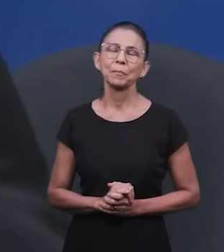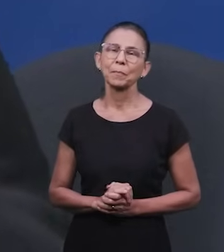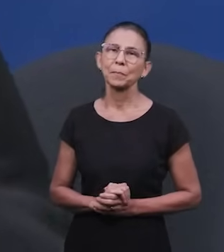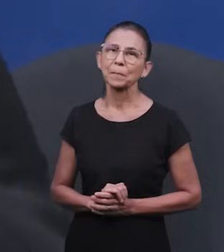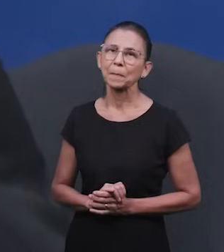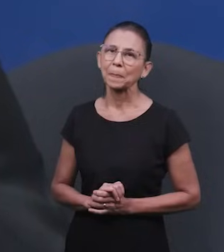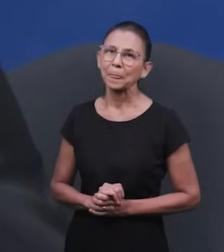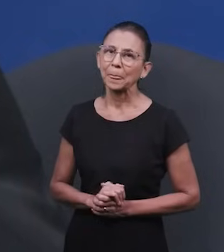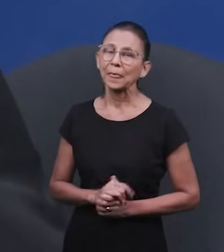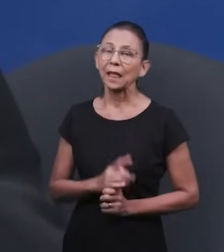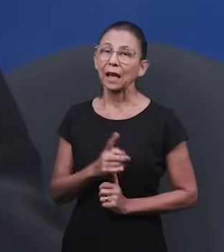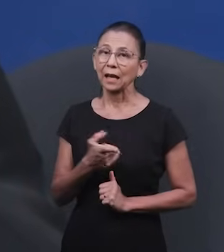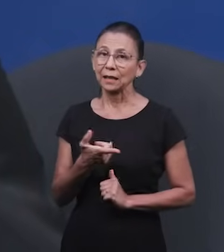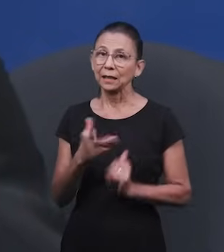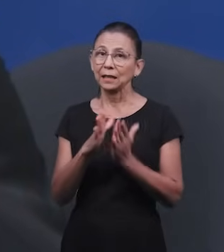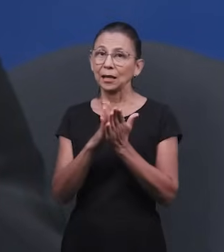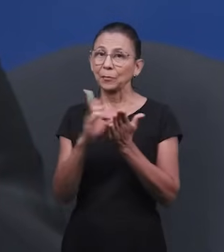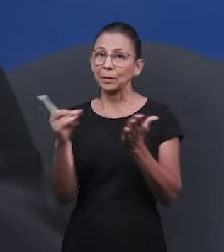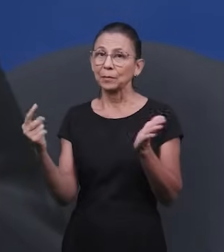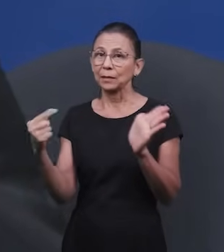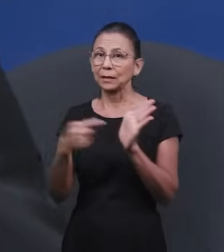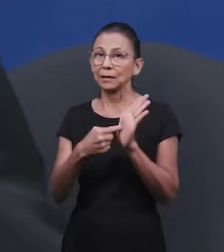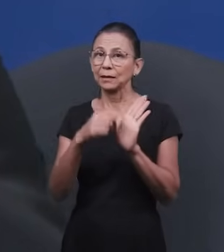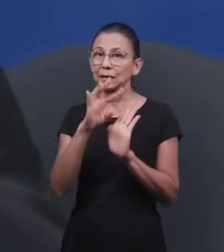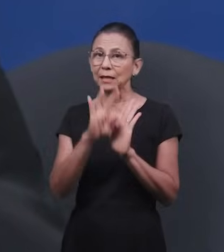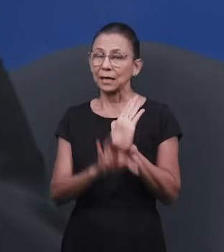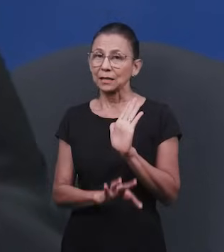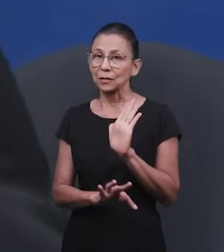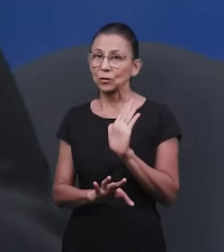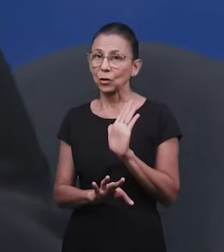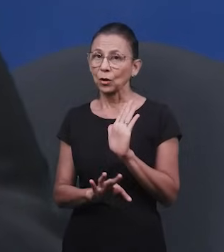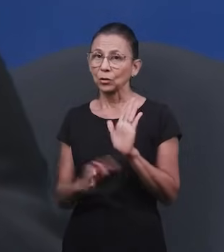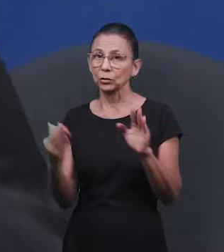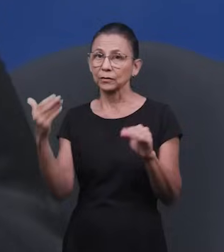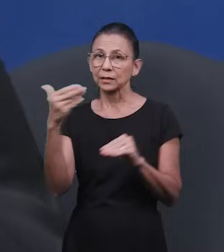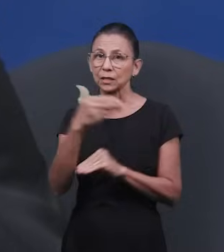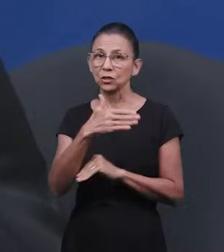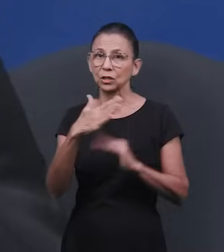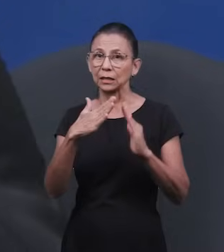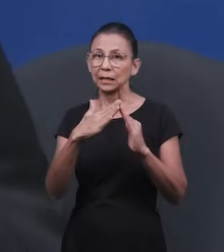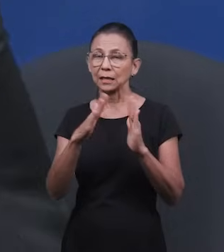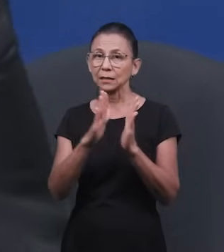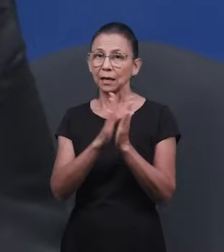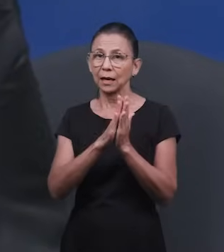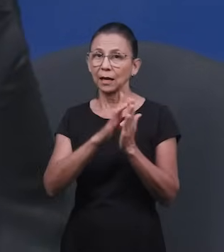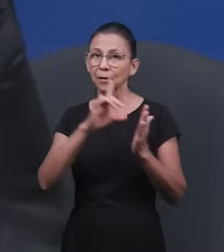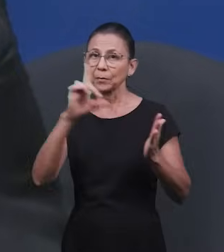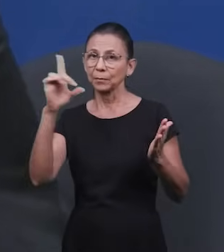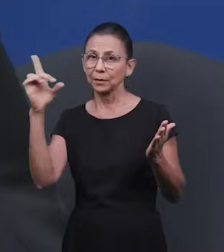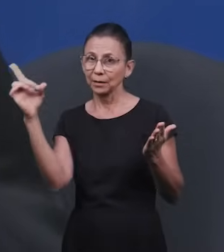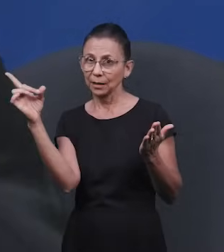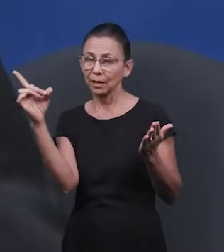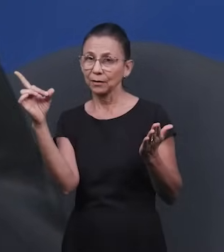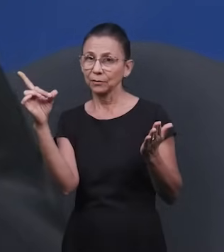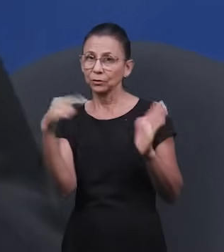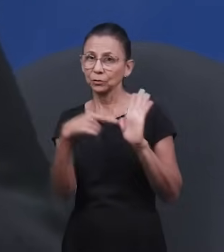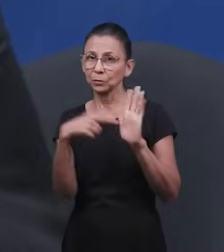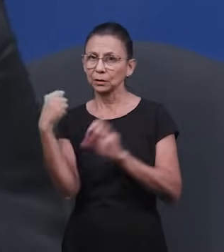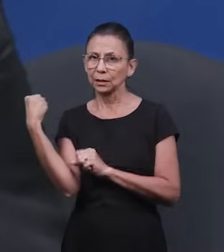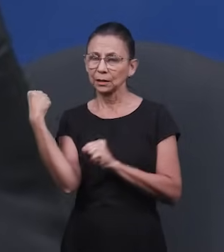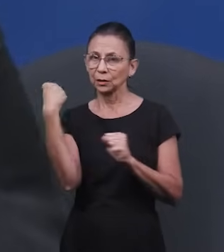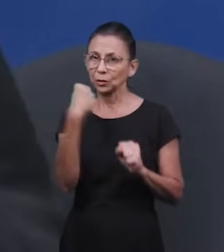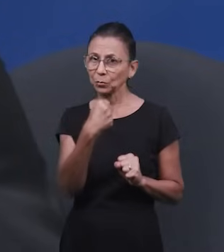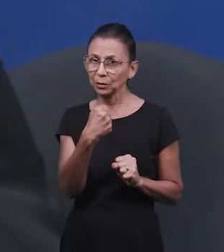tu chegares em casa, abrires a palavra, eu te falarei do meu poder. Amém. Eu nunca tinha ouvido consulta à palavra,